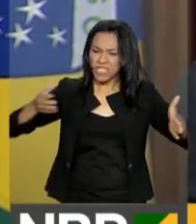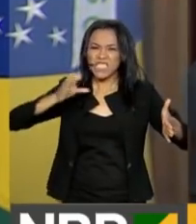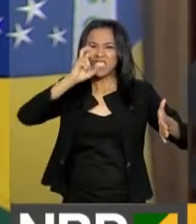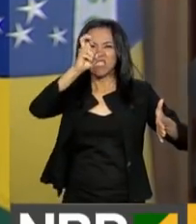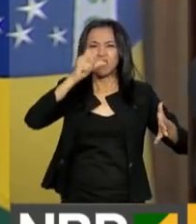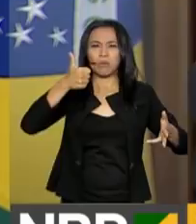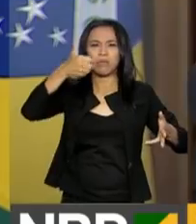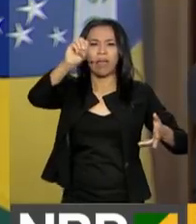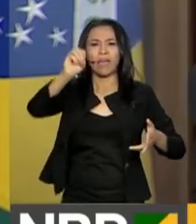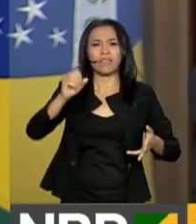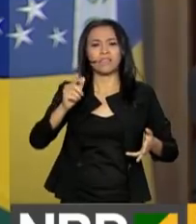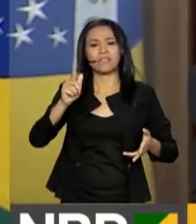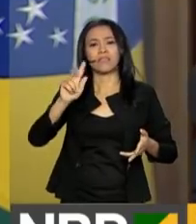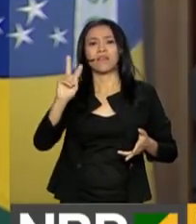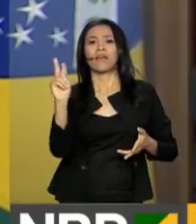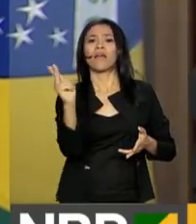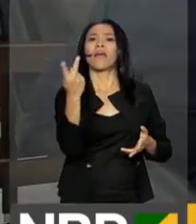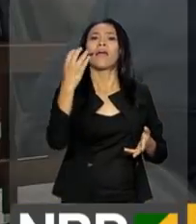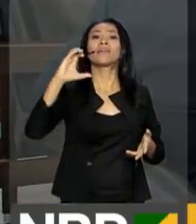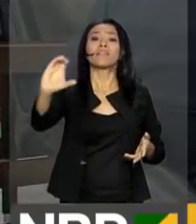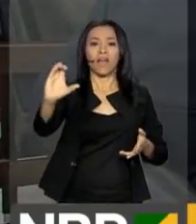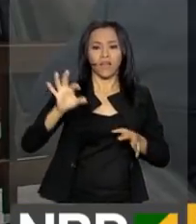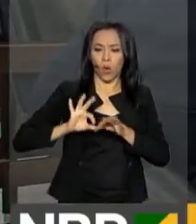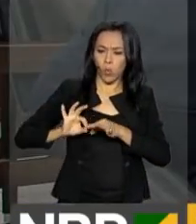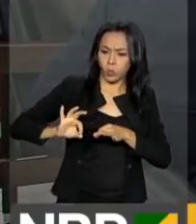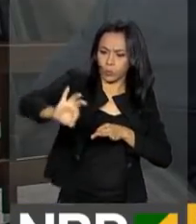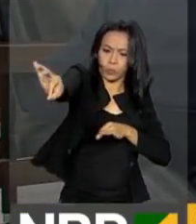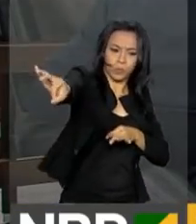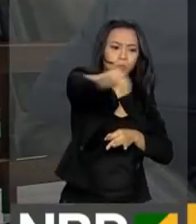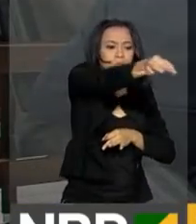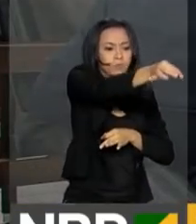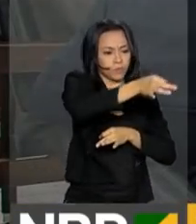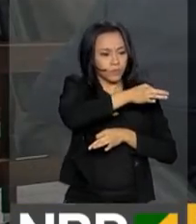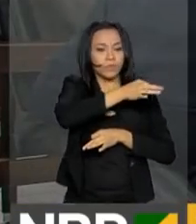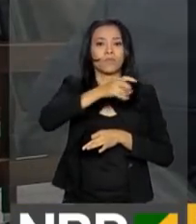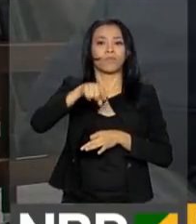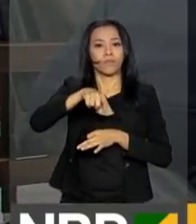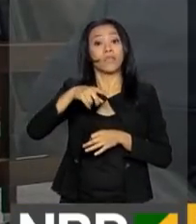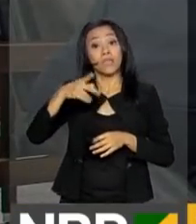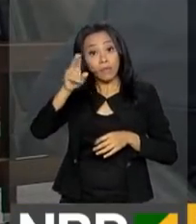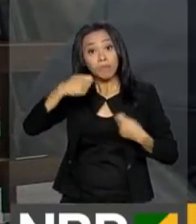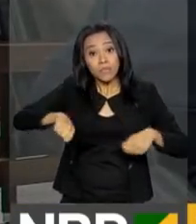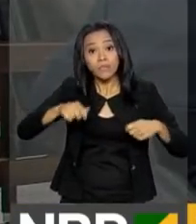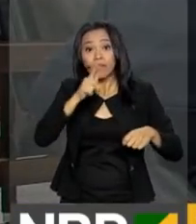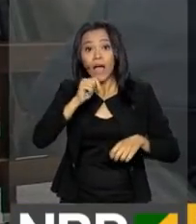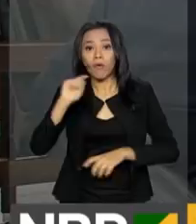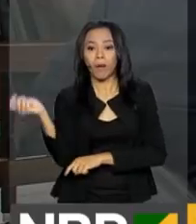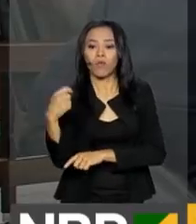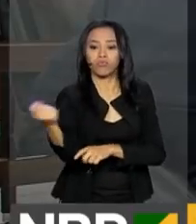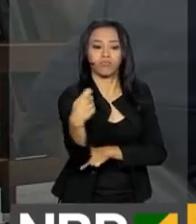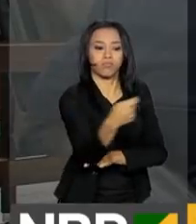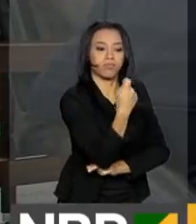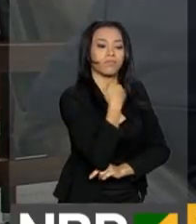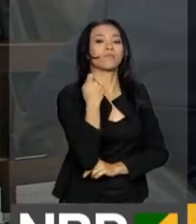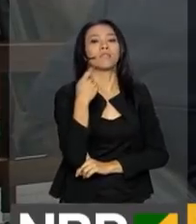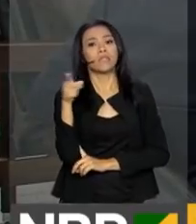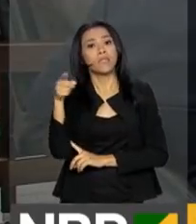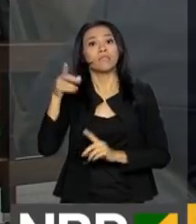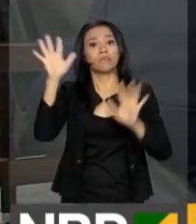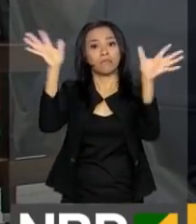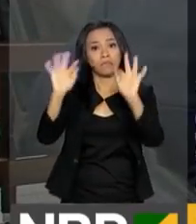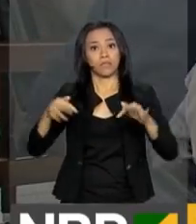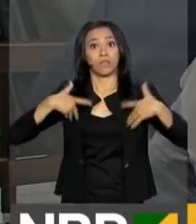10 hectares 500 hectares é uma coisa fantástica o estudo foi feito nesse é nesse período e